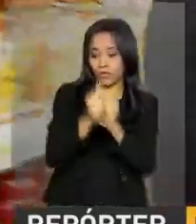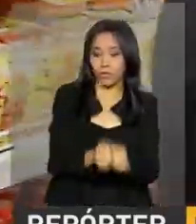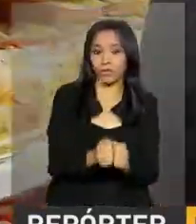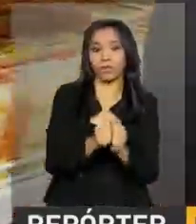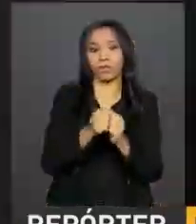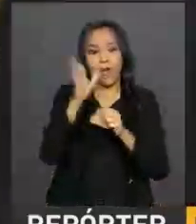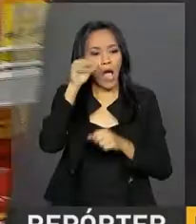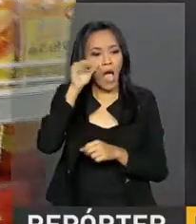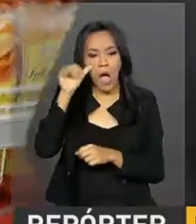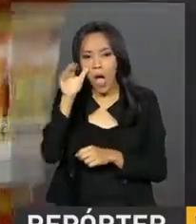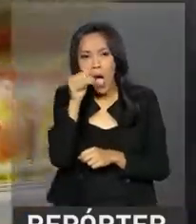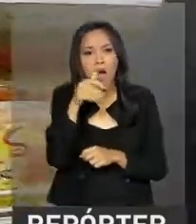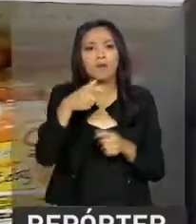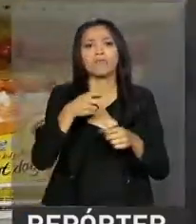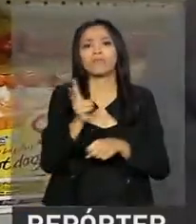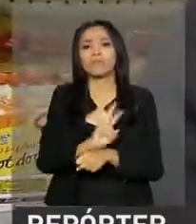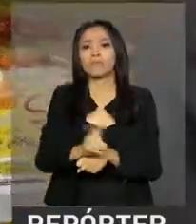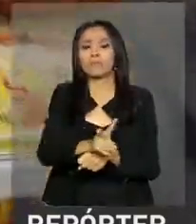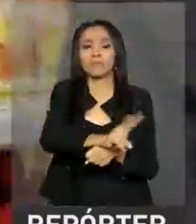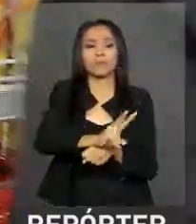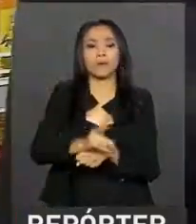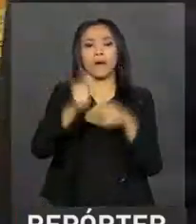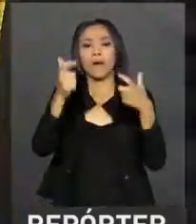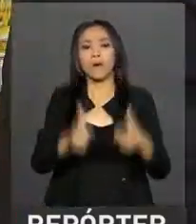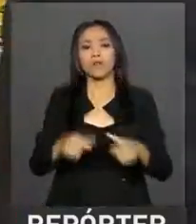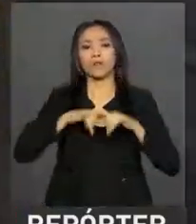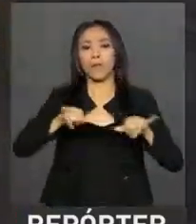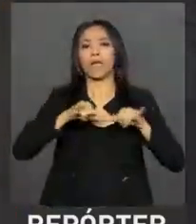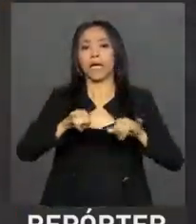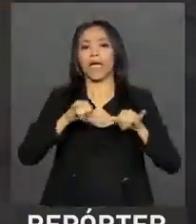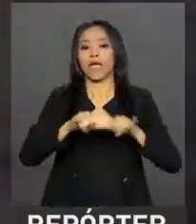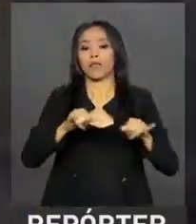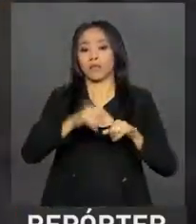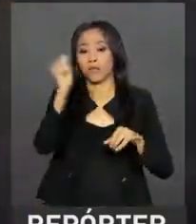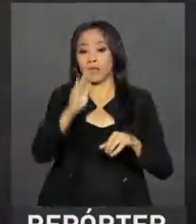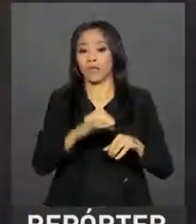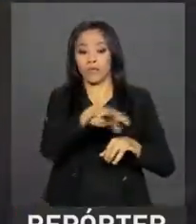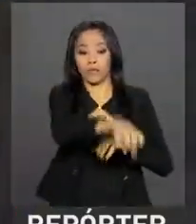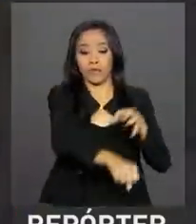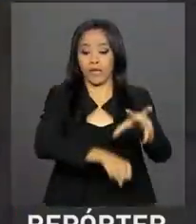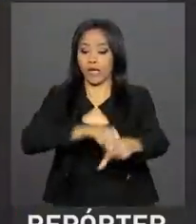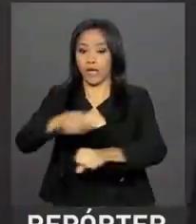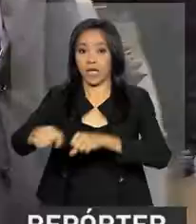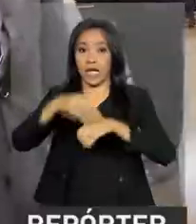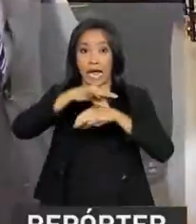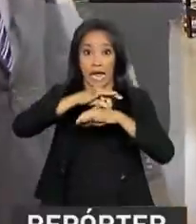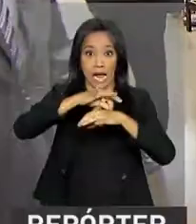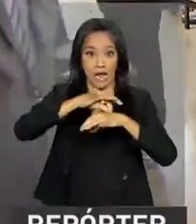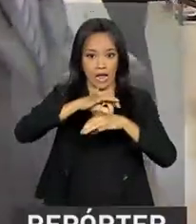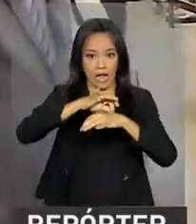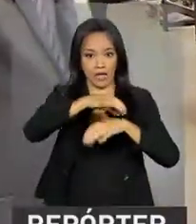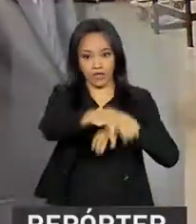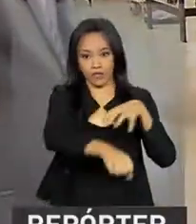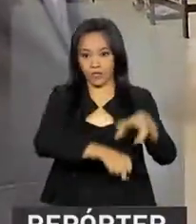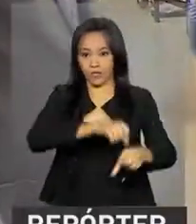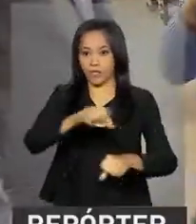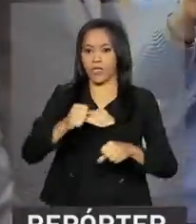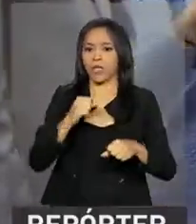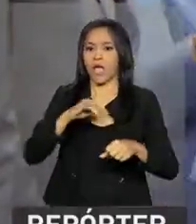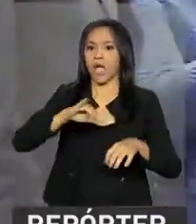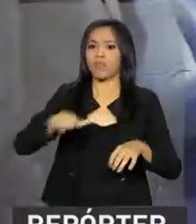da Agricultura em um supermercado de Brasília, onde foram recolhidas amostras de carnes. O ministro aproveitou para conversar